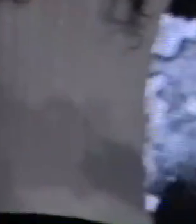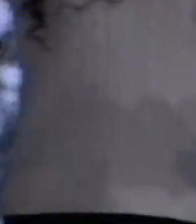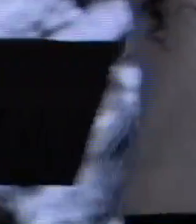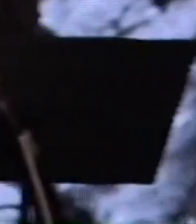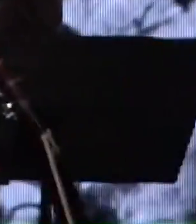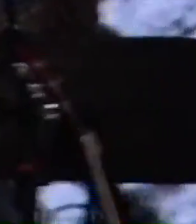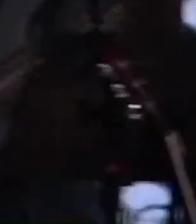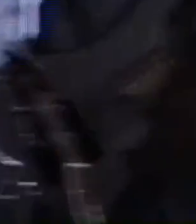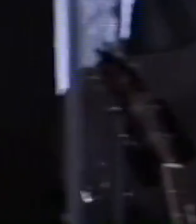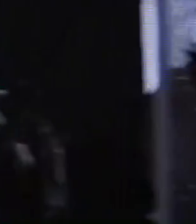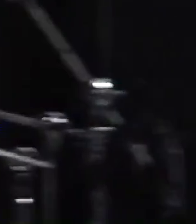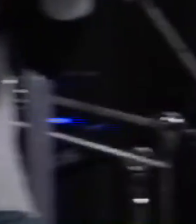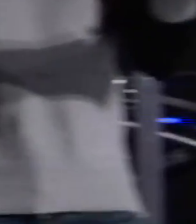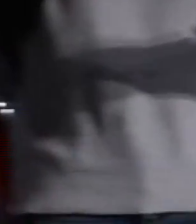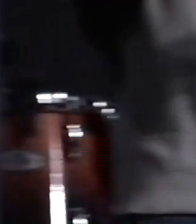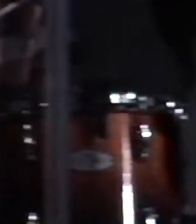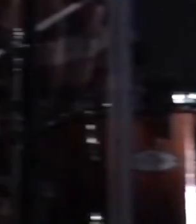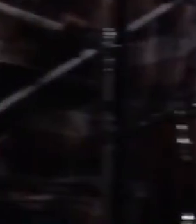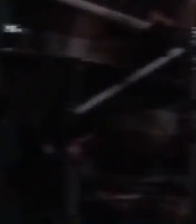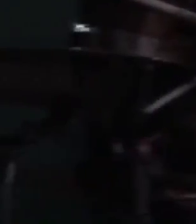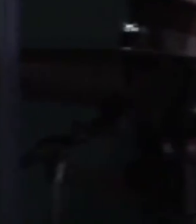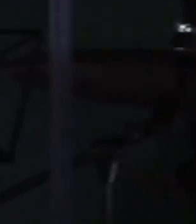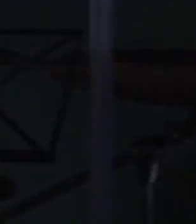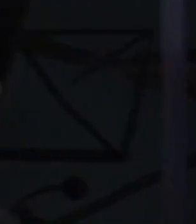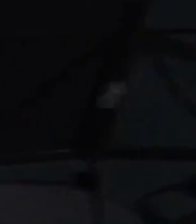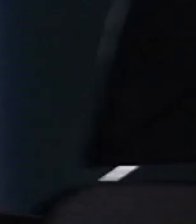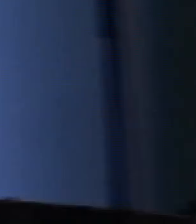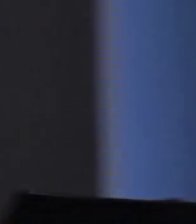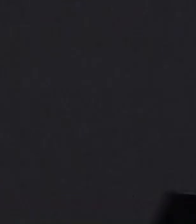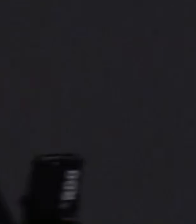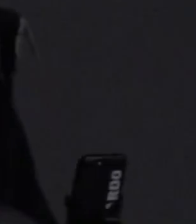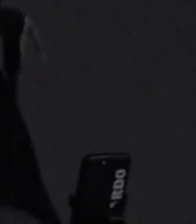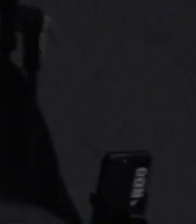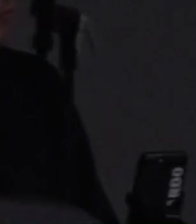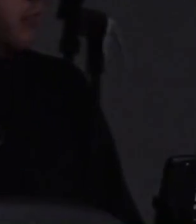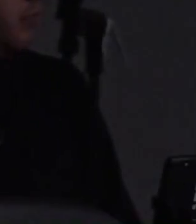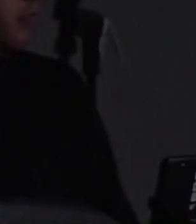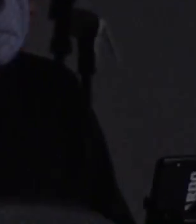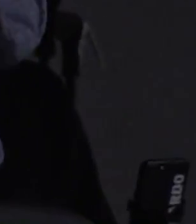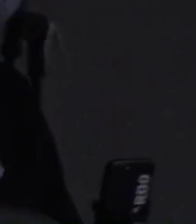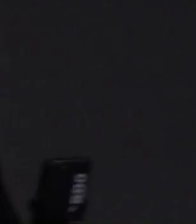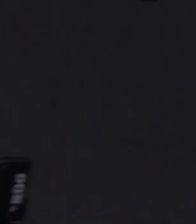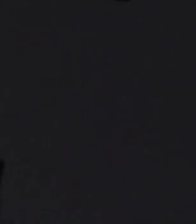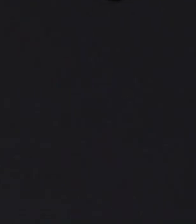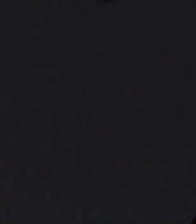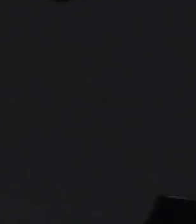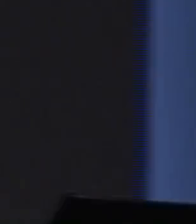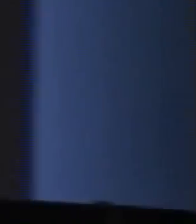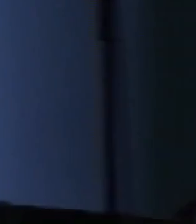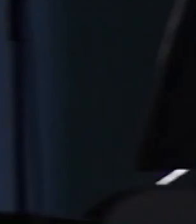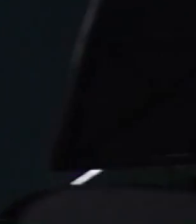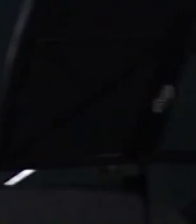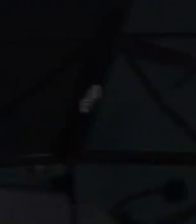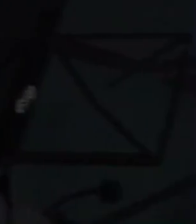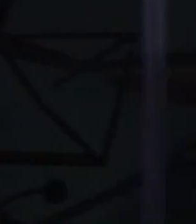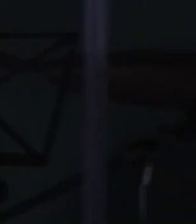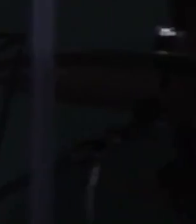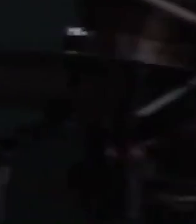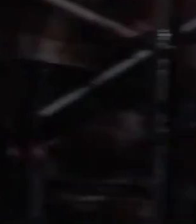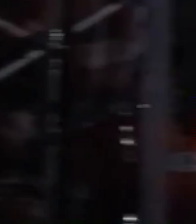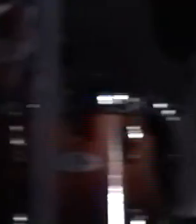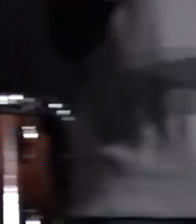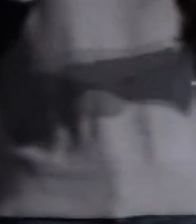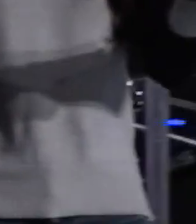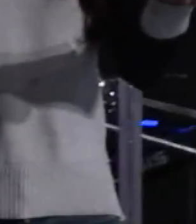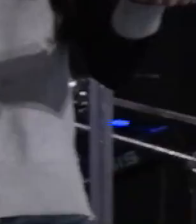irmãos, homens e mulheres, jovens e maduros. Quero declarar na vida deles que eles não são